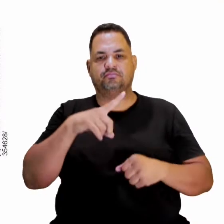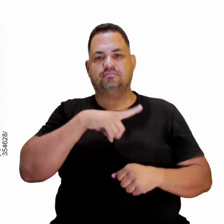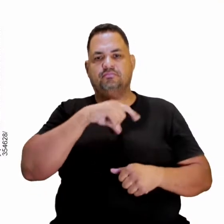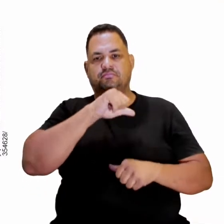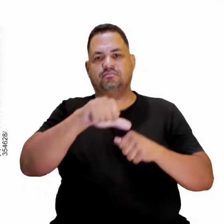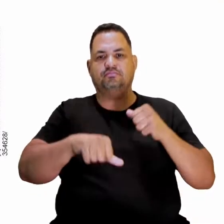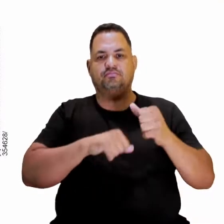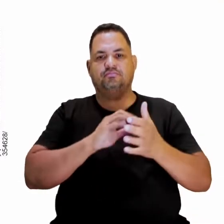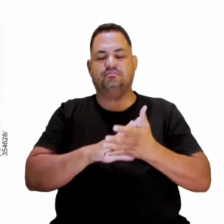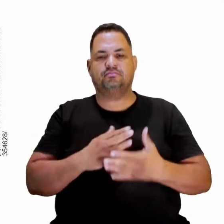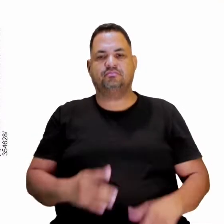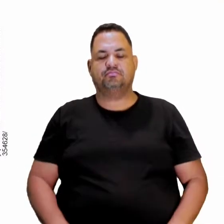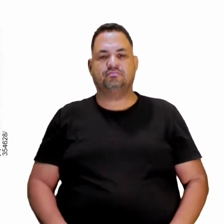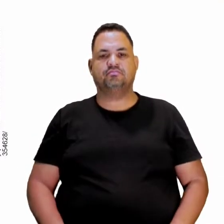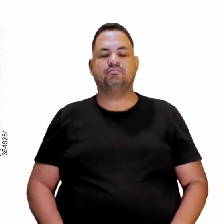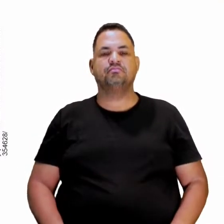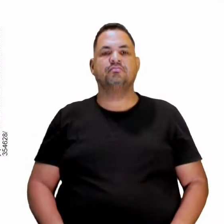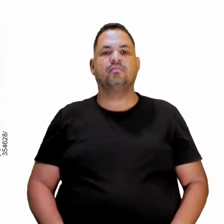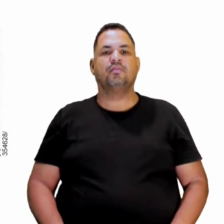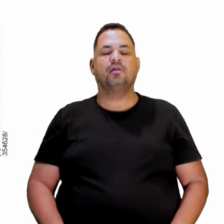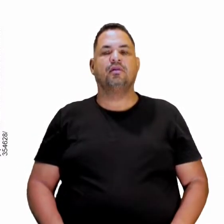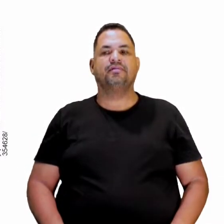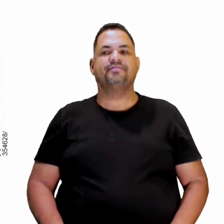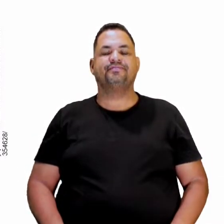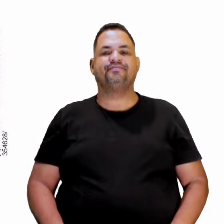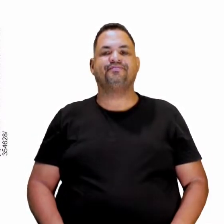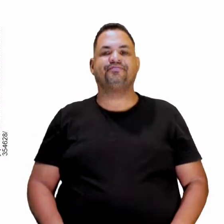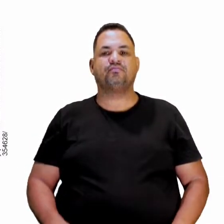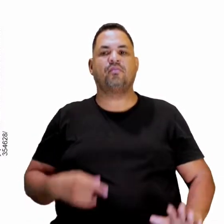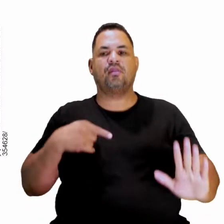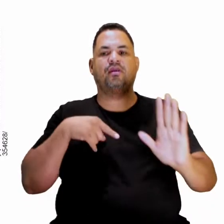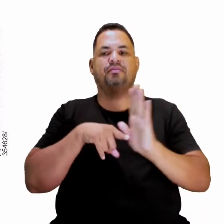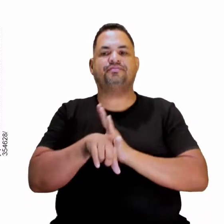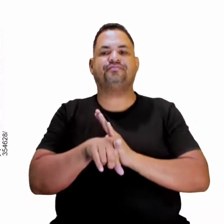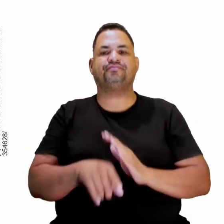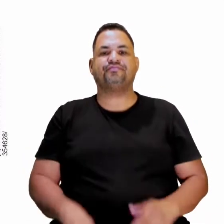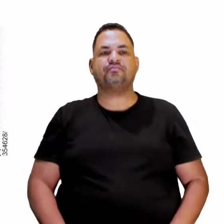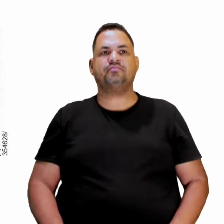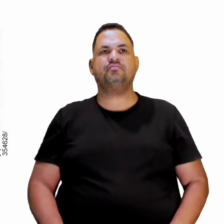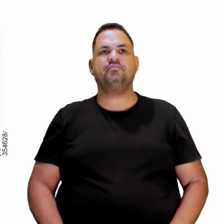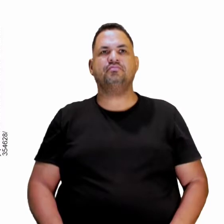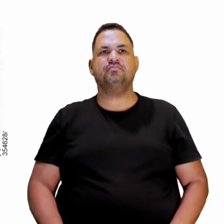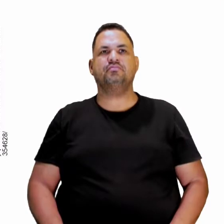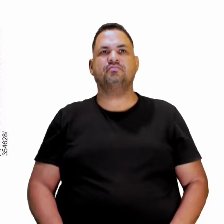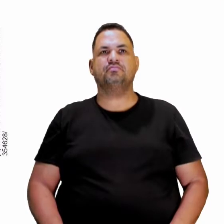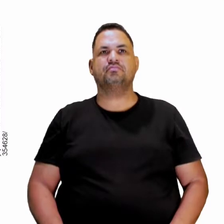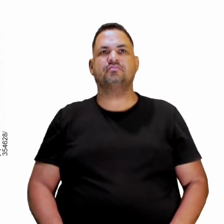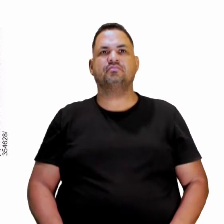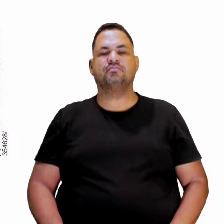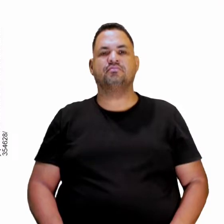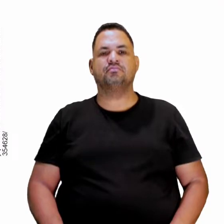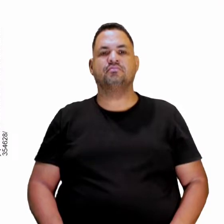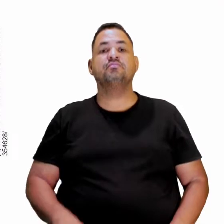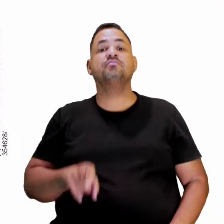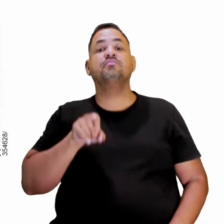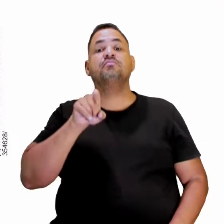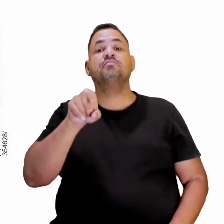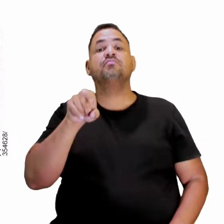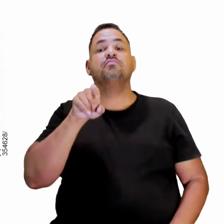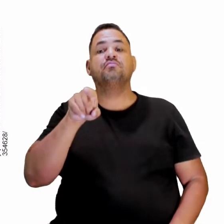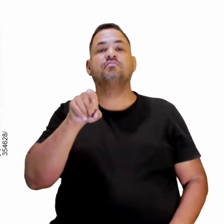hora de usar os pronomes pessoais. E aí eu pergunto para você, student, and what about you? E